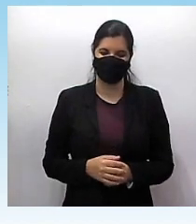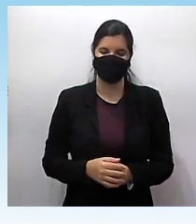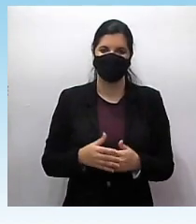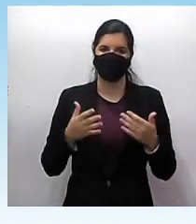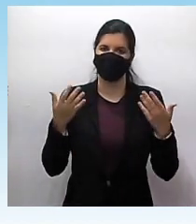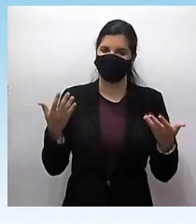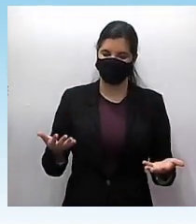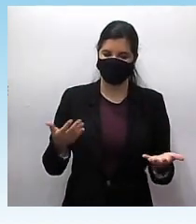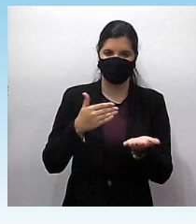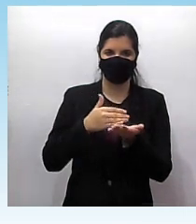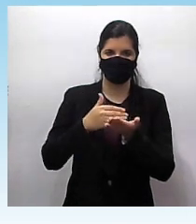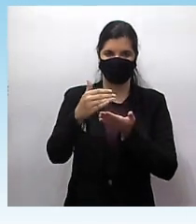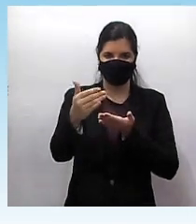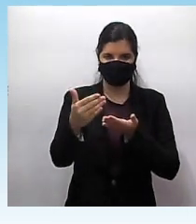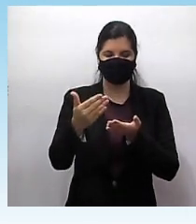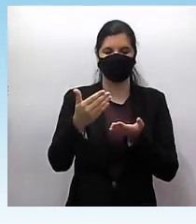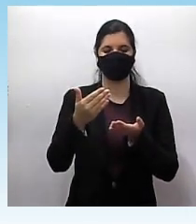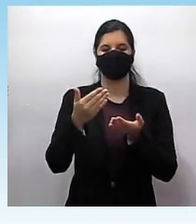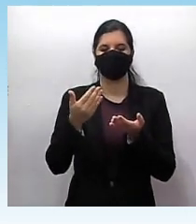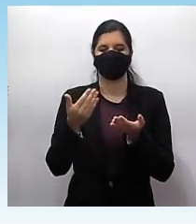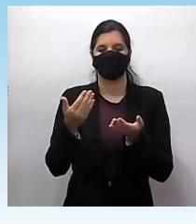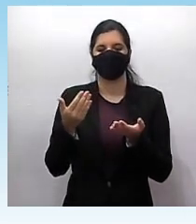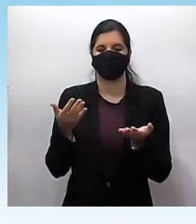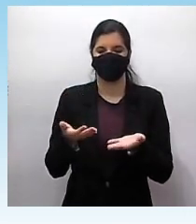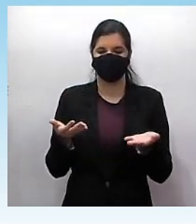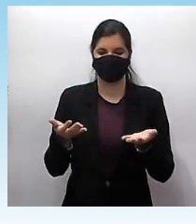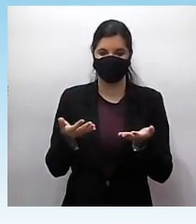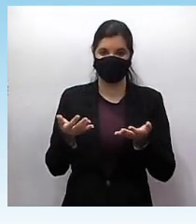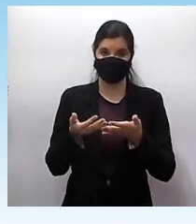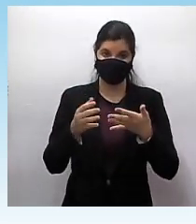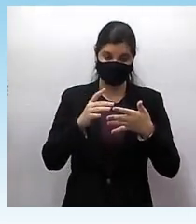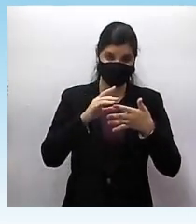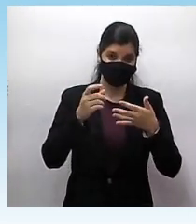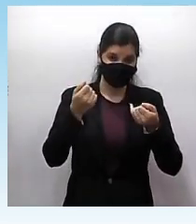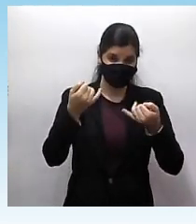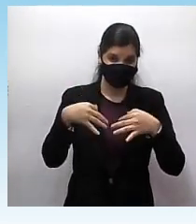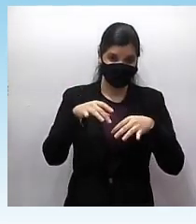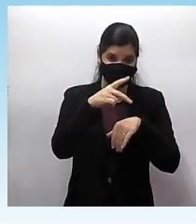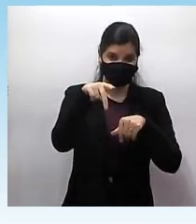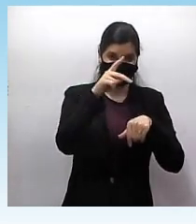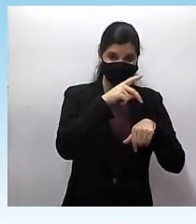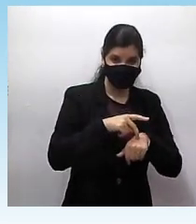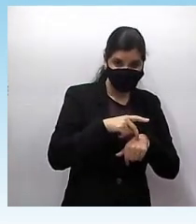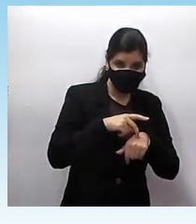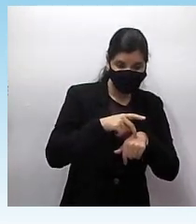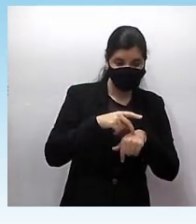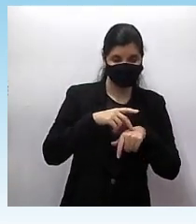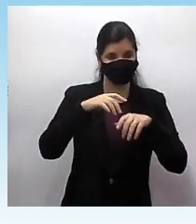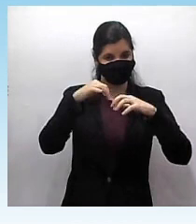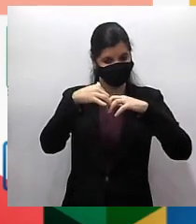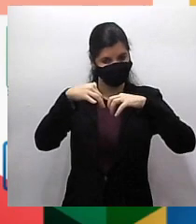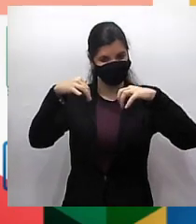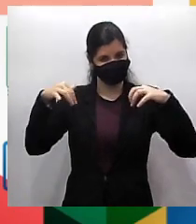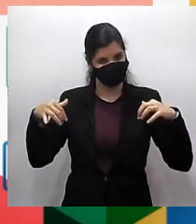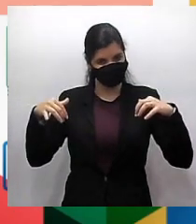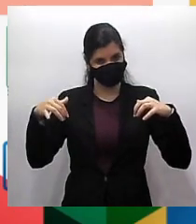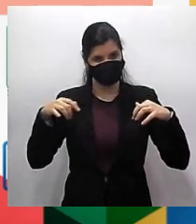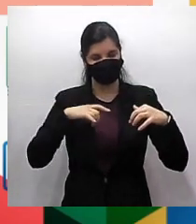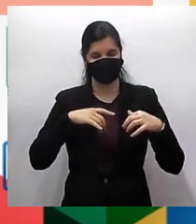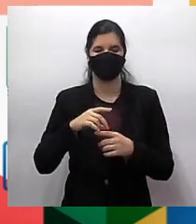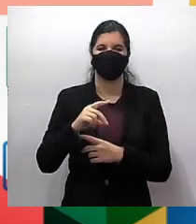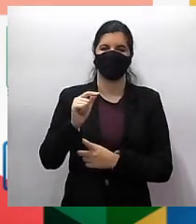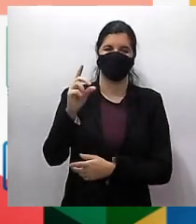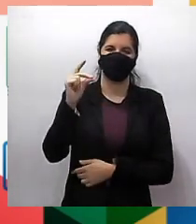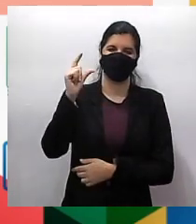Bom, vamos começar fazendo uma classificação, compreender os países a nível de classificação, tá? Por muito